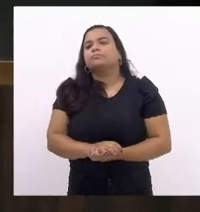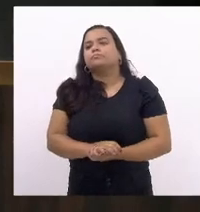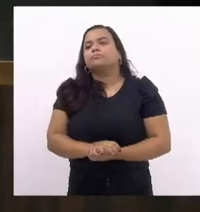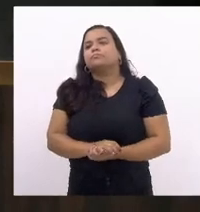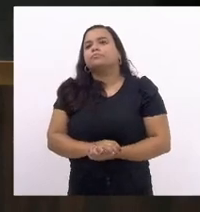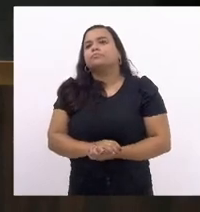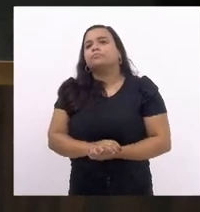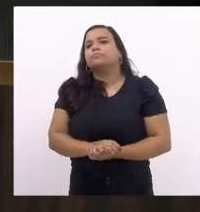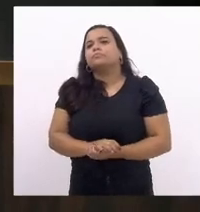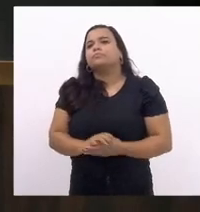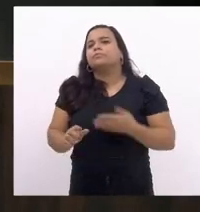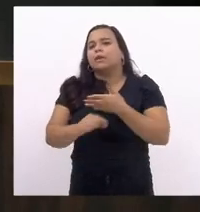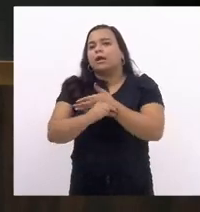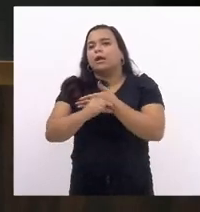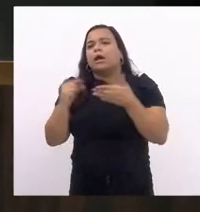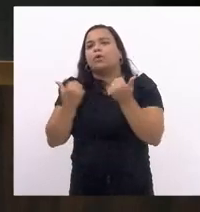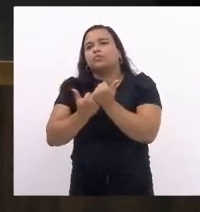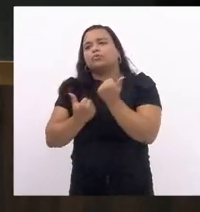coautorias.